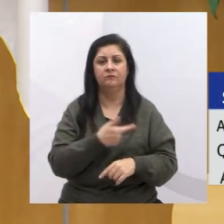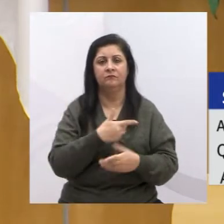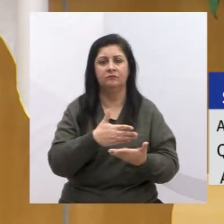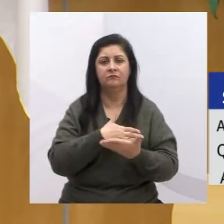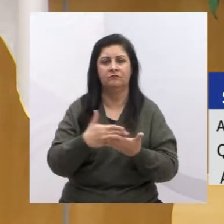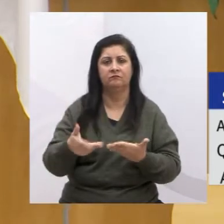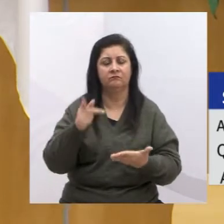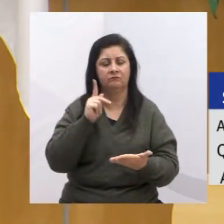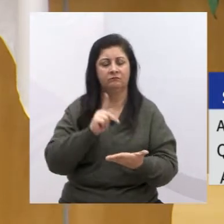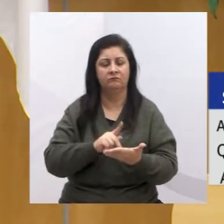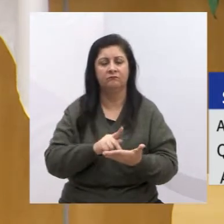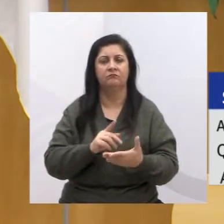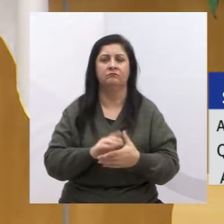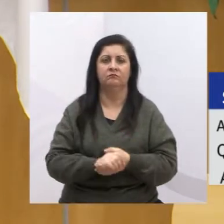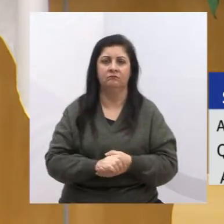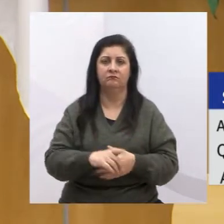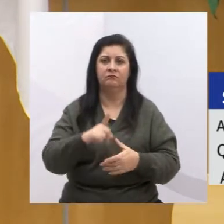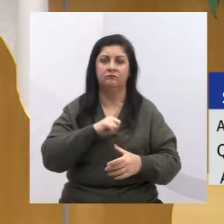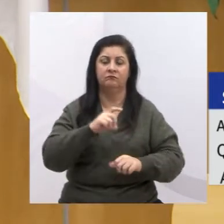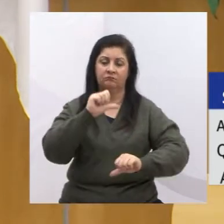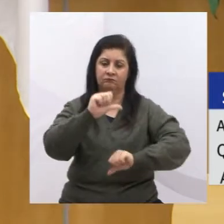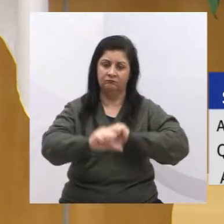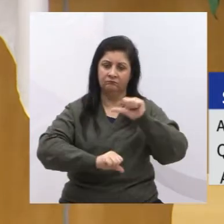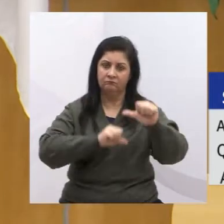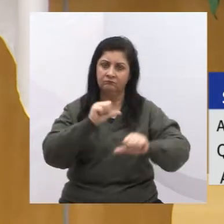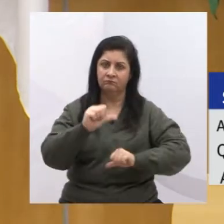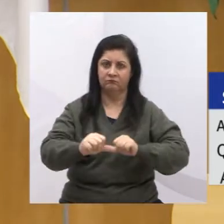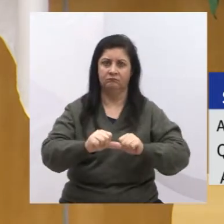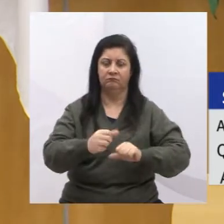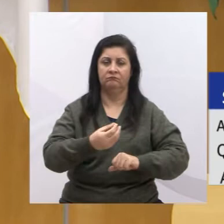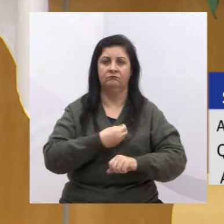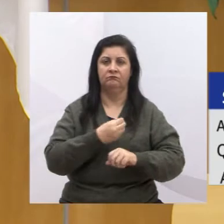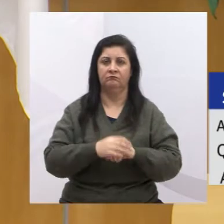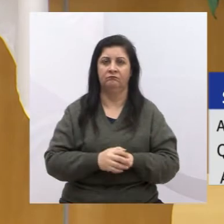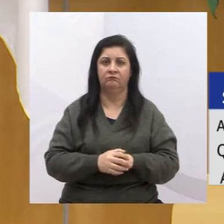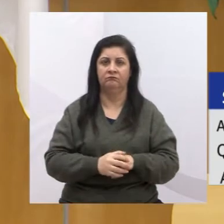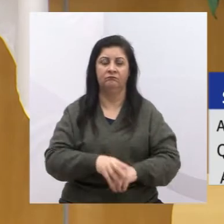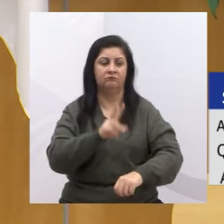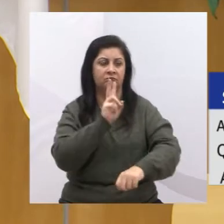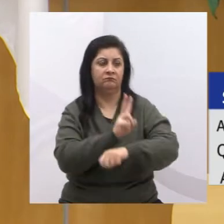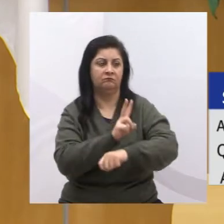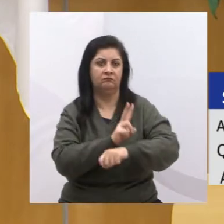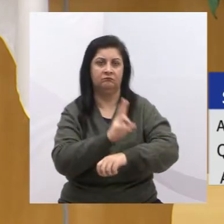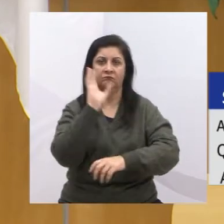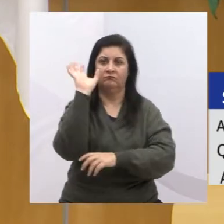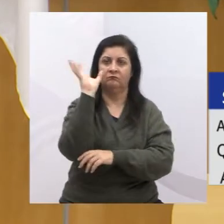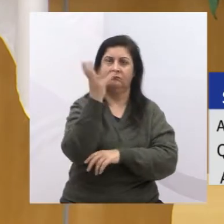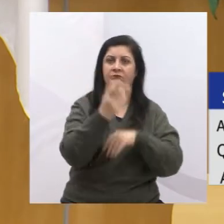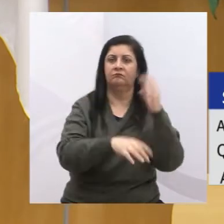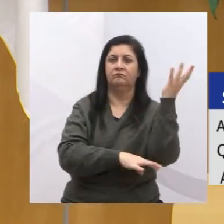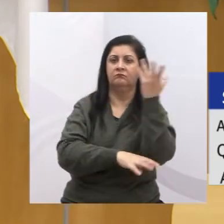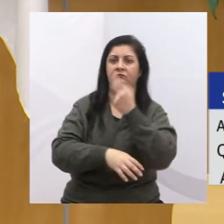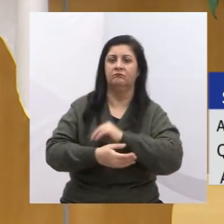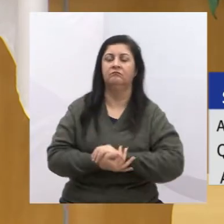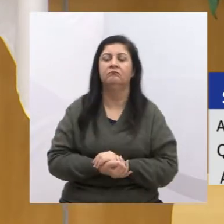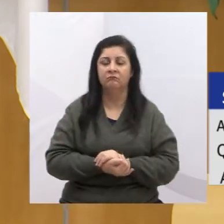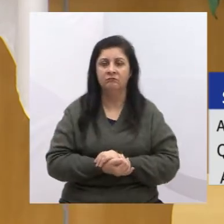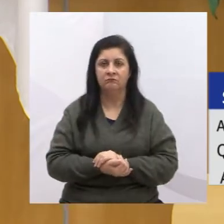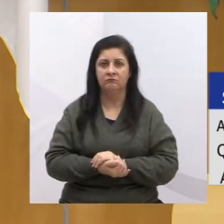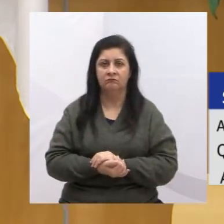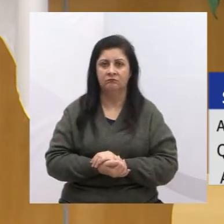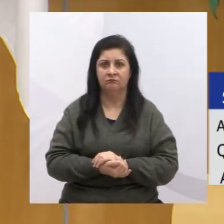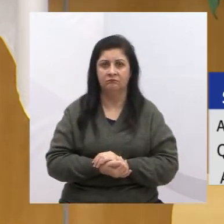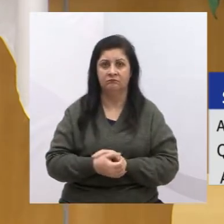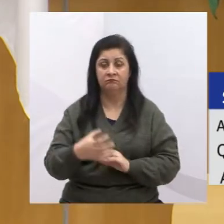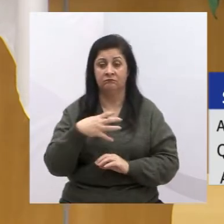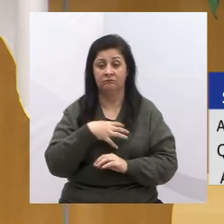de fato ter uma mudança de comportamento e cuidando do meio ambiente de uma forma que a